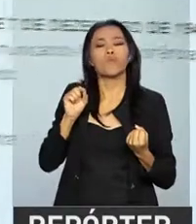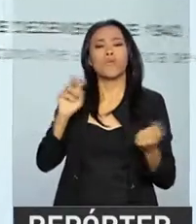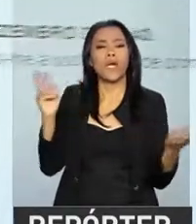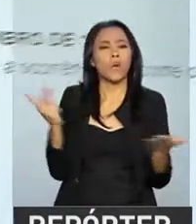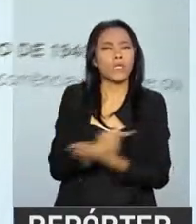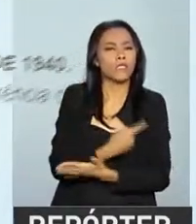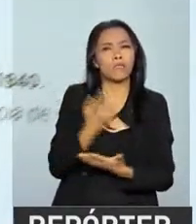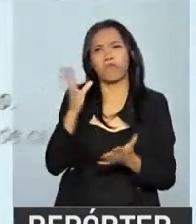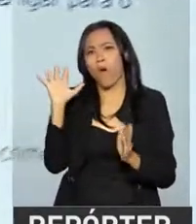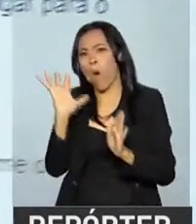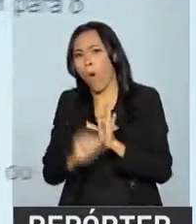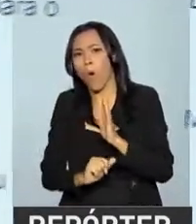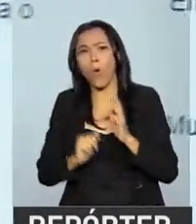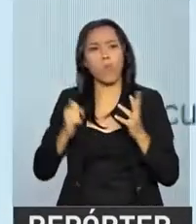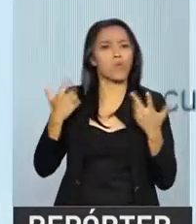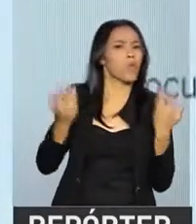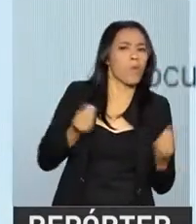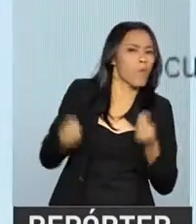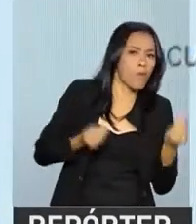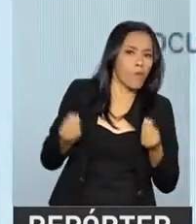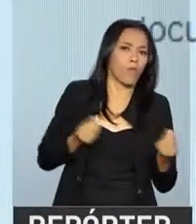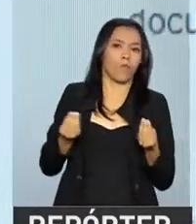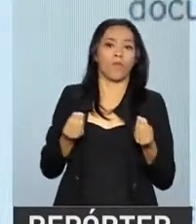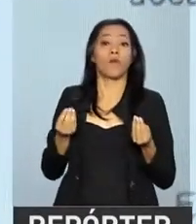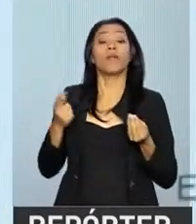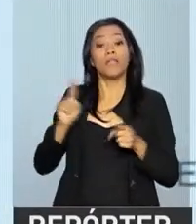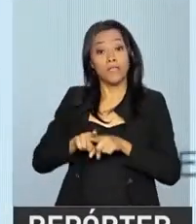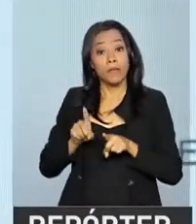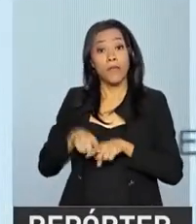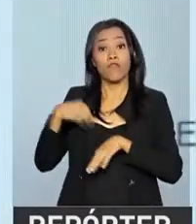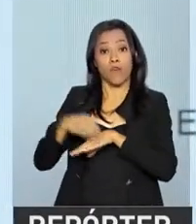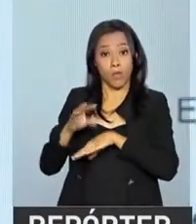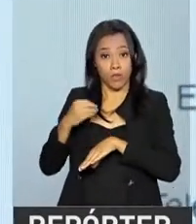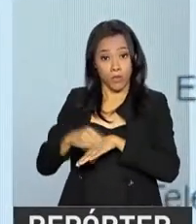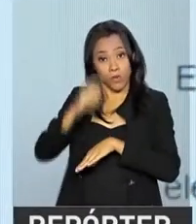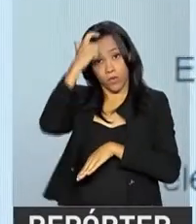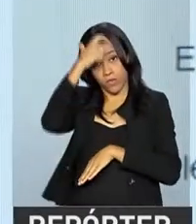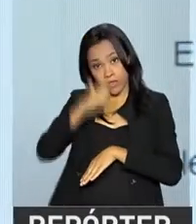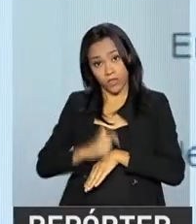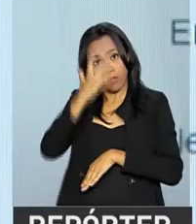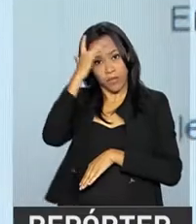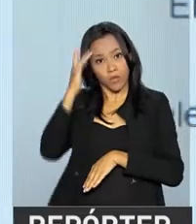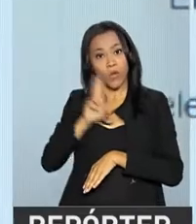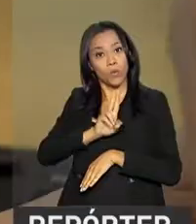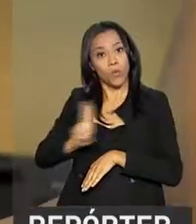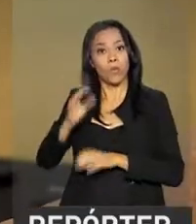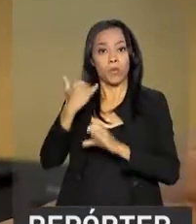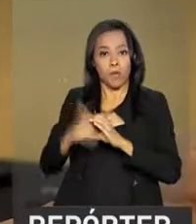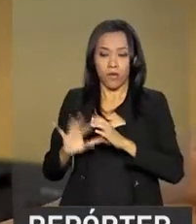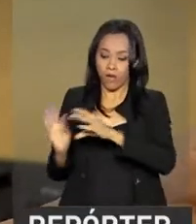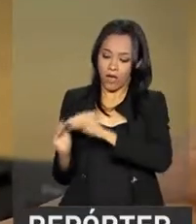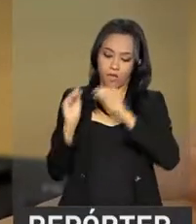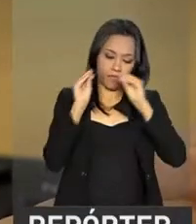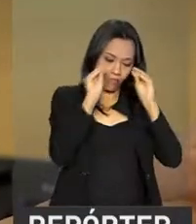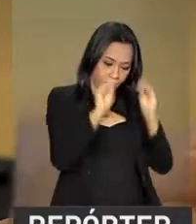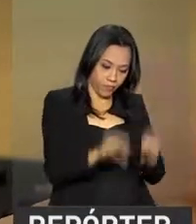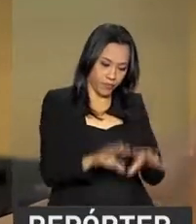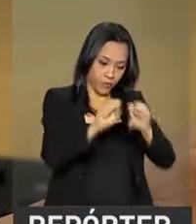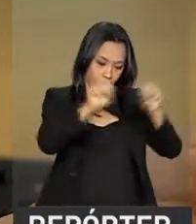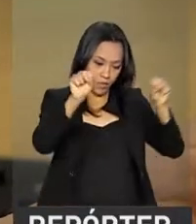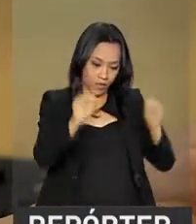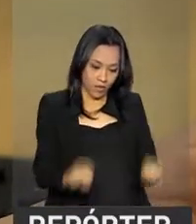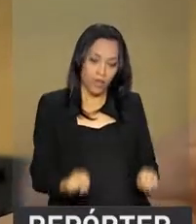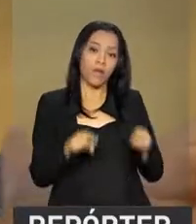roubo ou furto além dos dados pessoais do condutor como nome e email a partir do alerta no